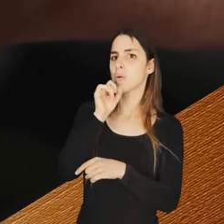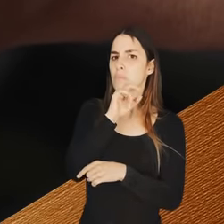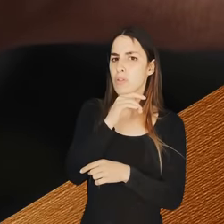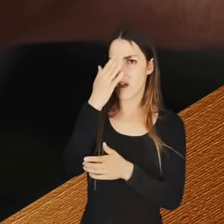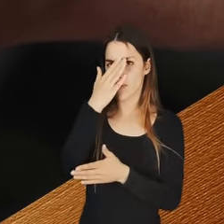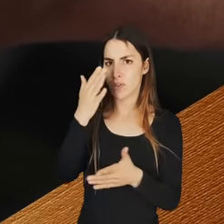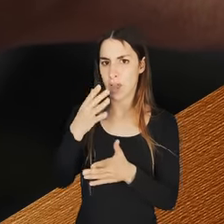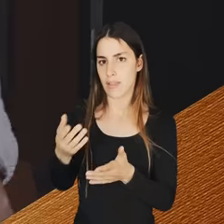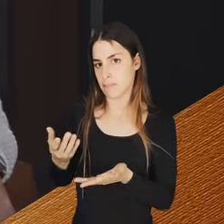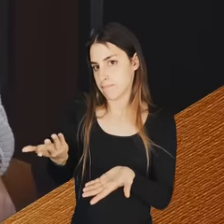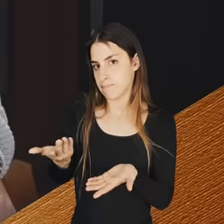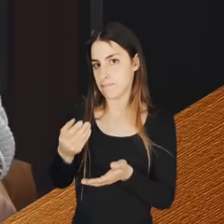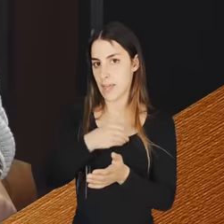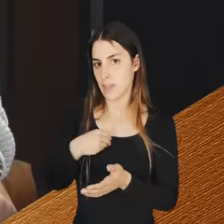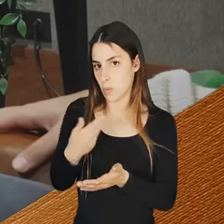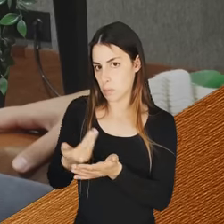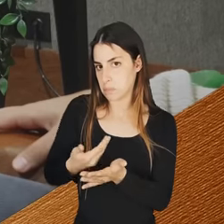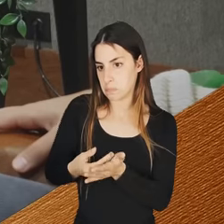levantados com receita.